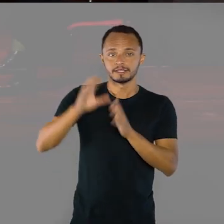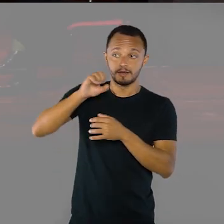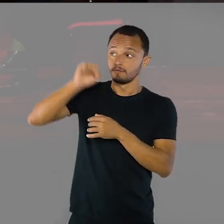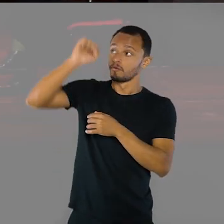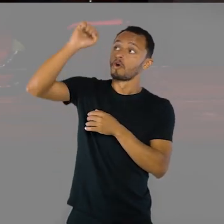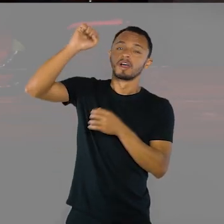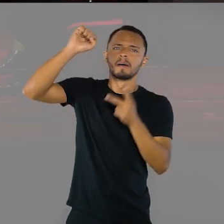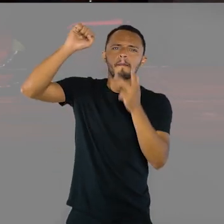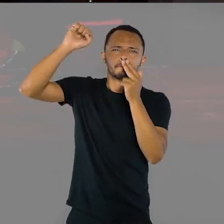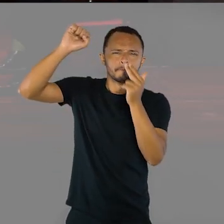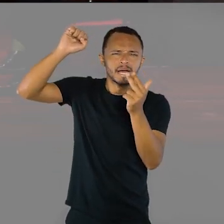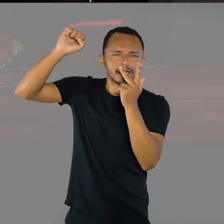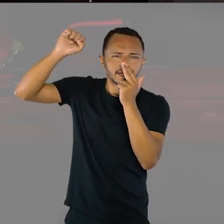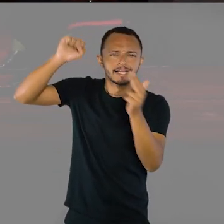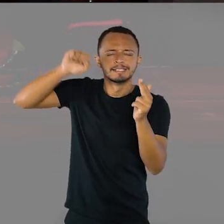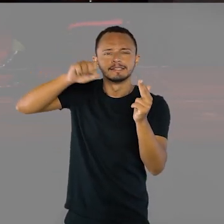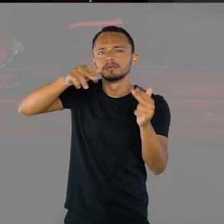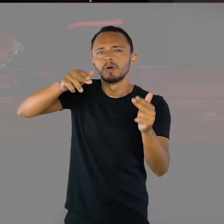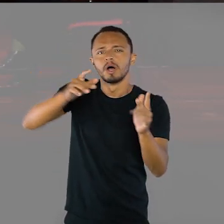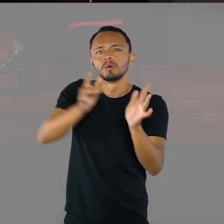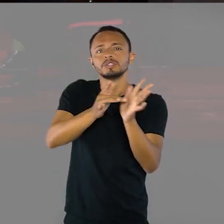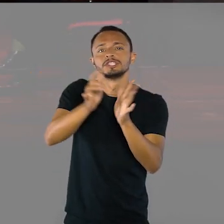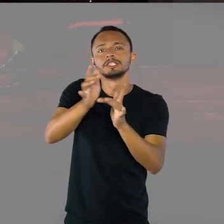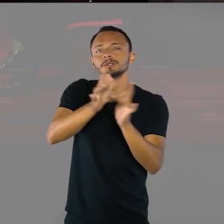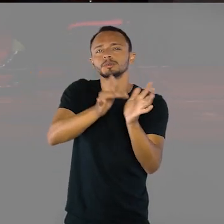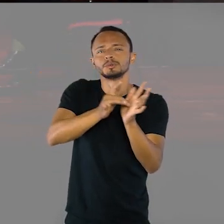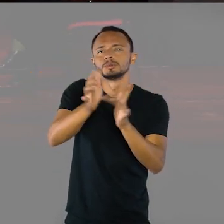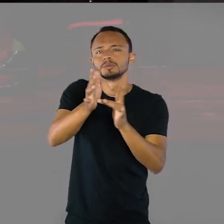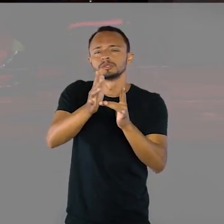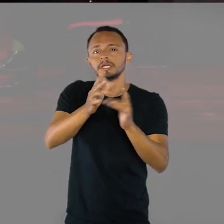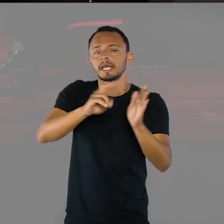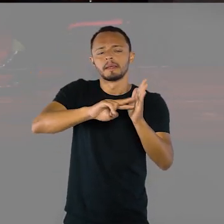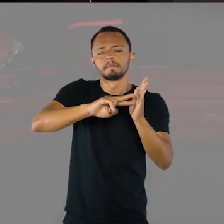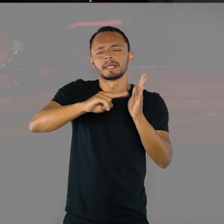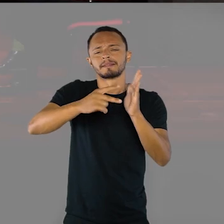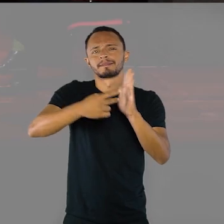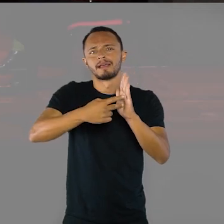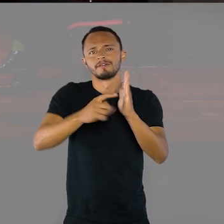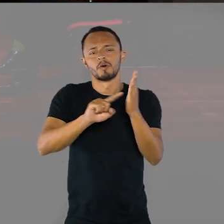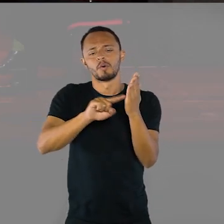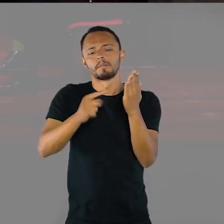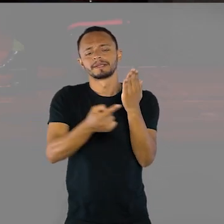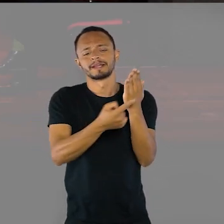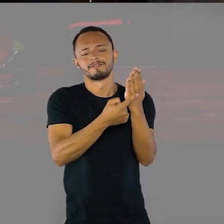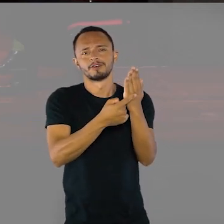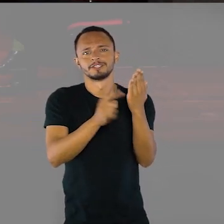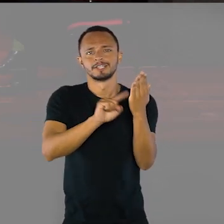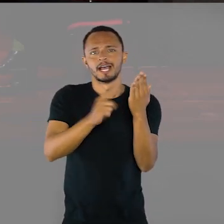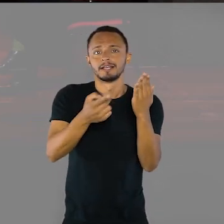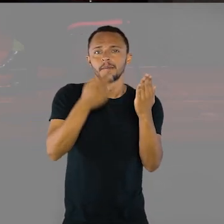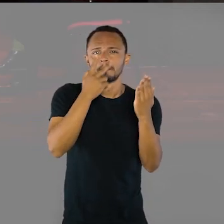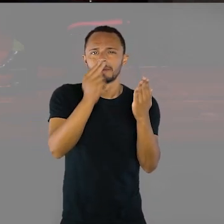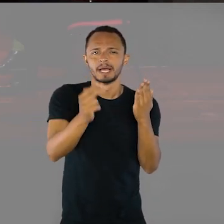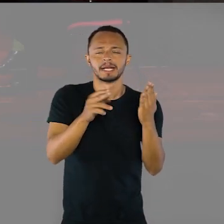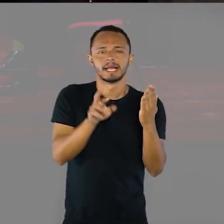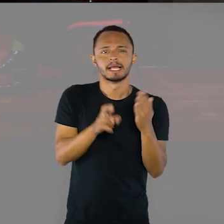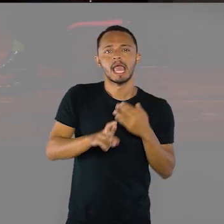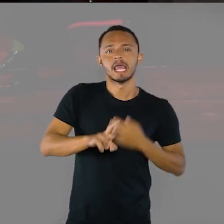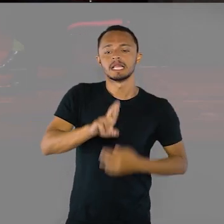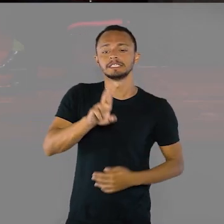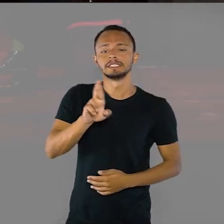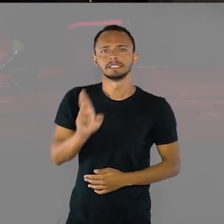do Cristo. Tanto que o Tiradentes ele é metamorfoseado nessa própria figura religiosa, né? Uma